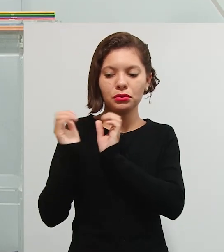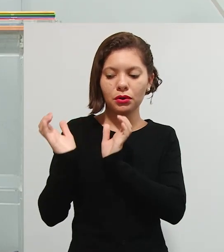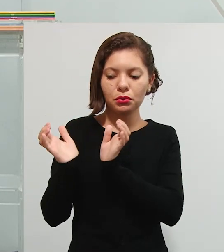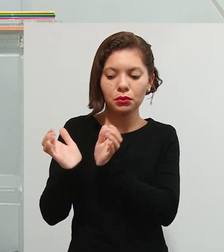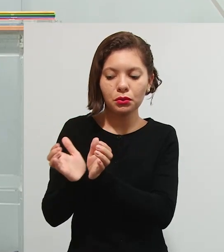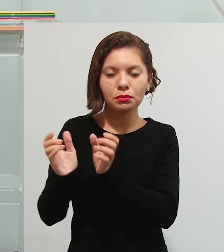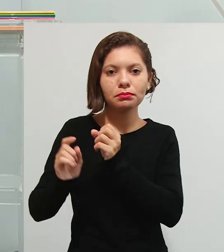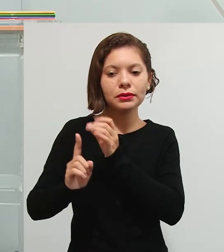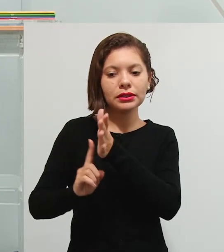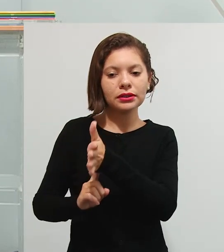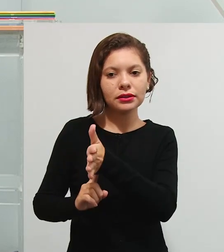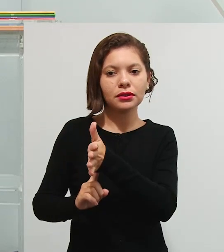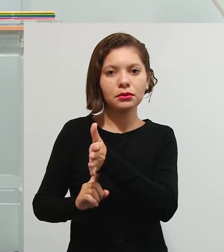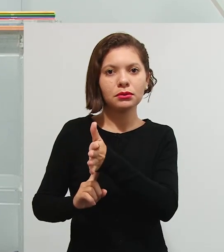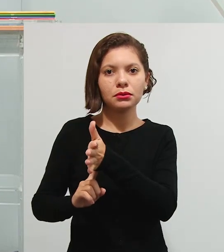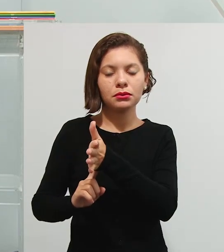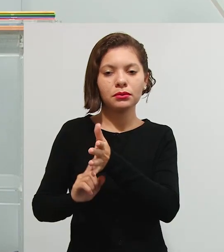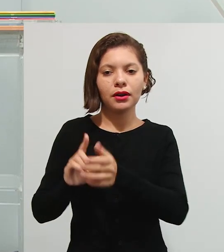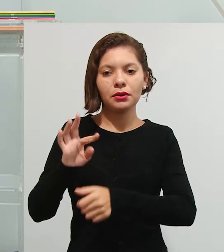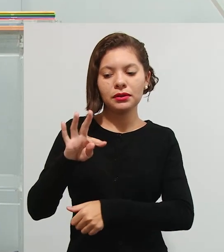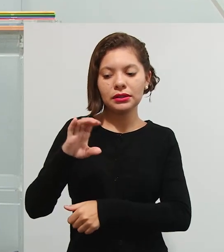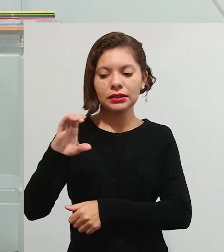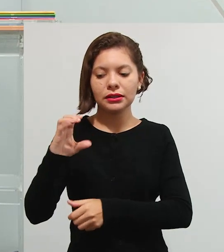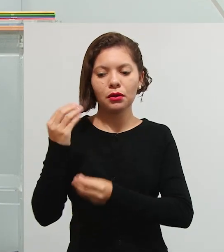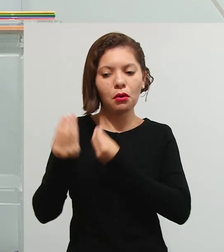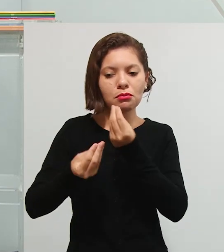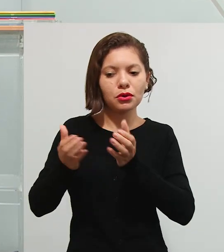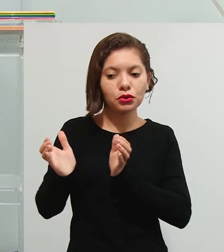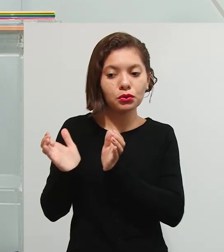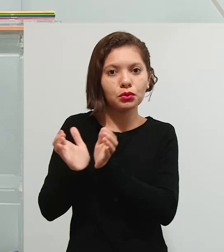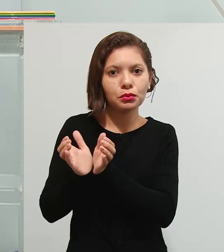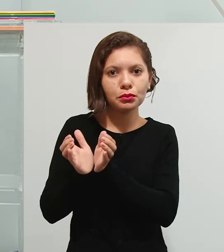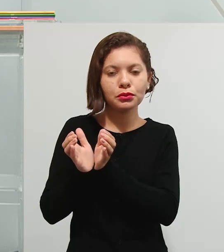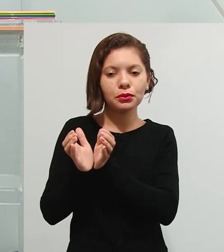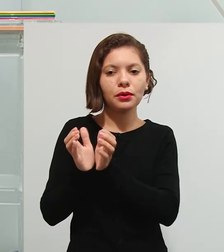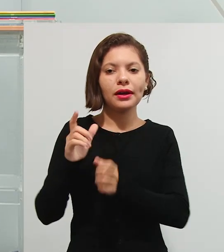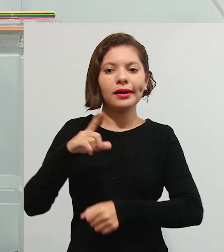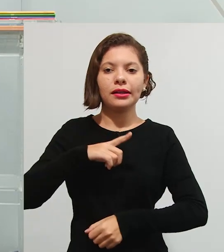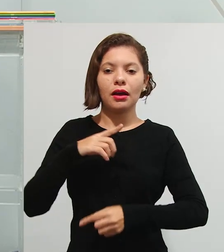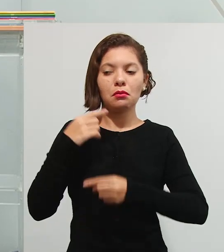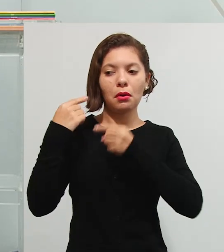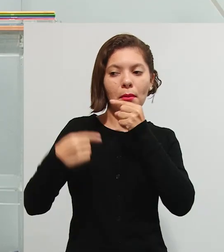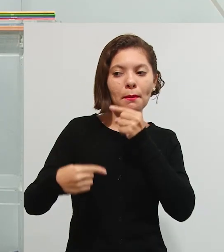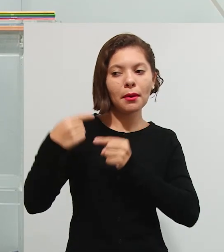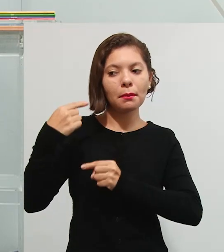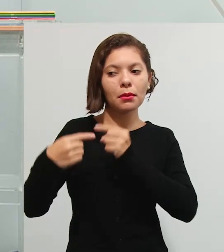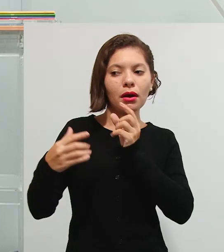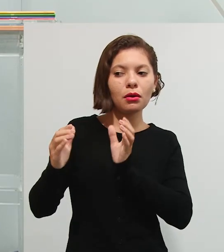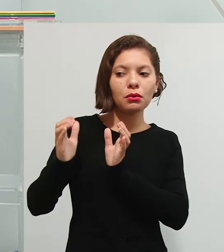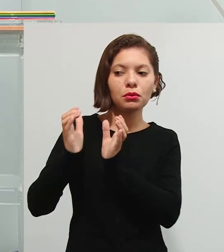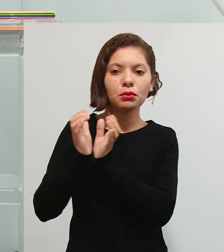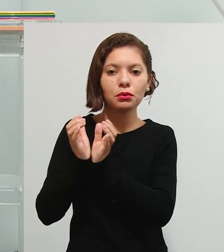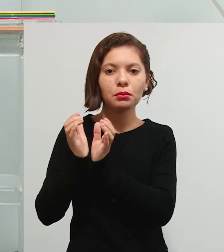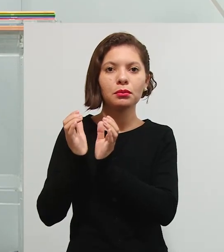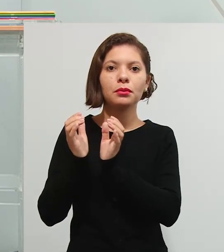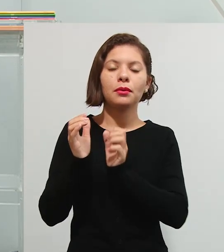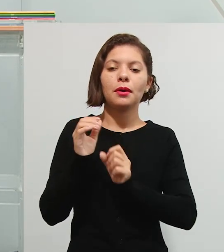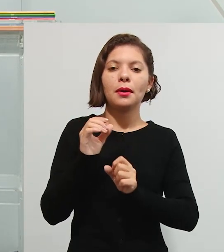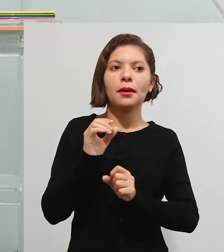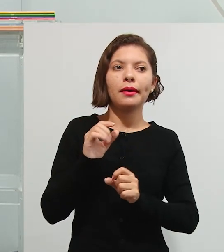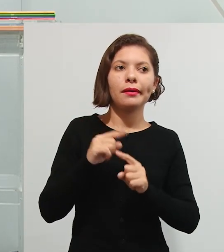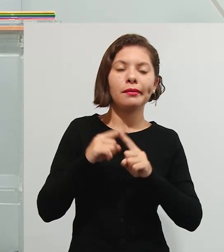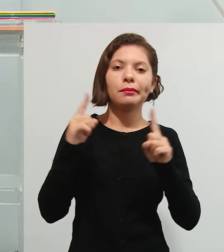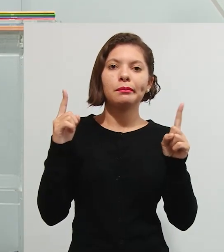grupo da extensão. Então, vai ser um trabalho coletivo, em que haverá discussões coletivas, mas